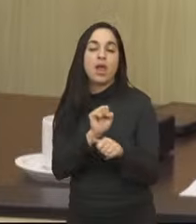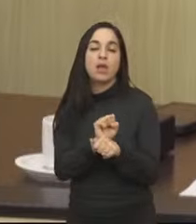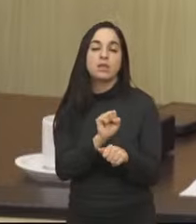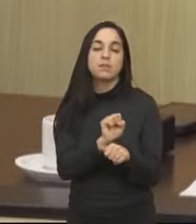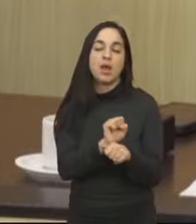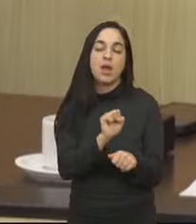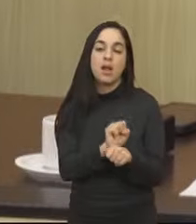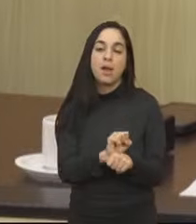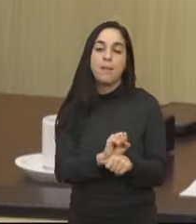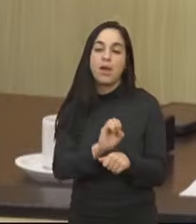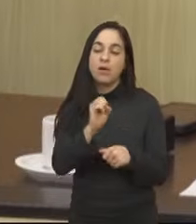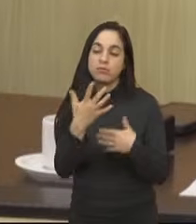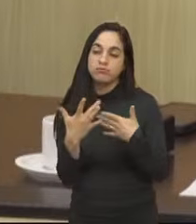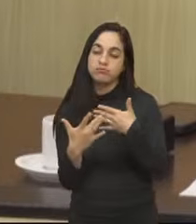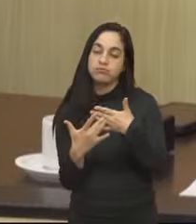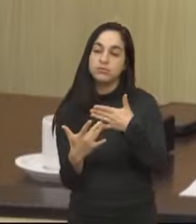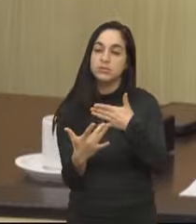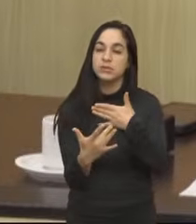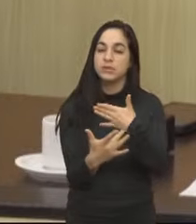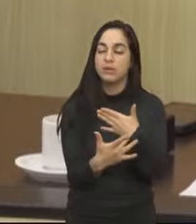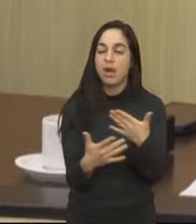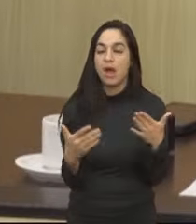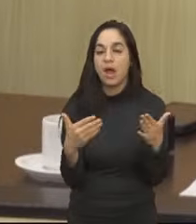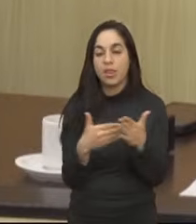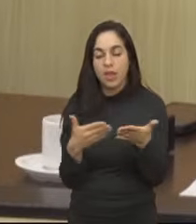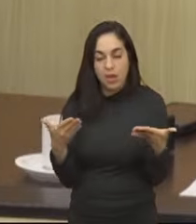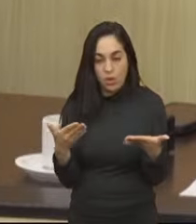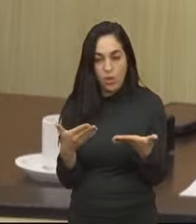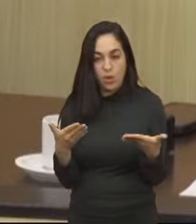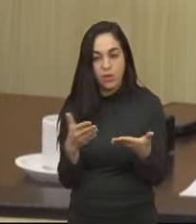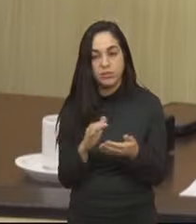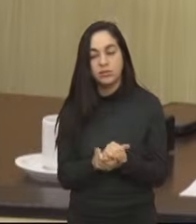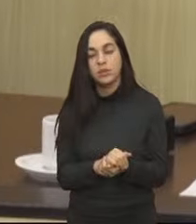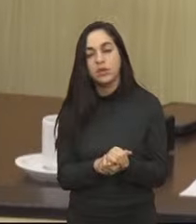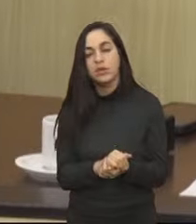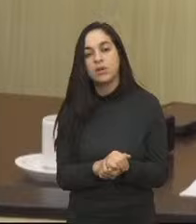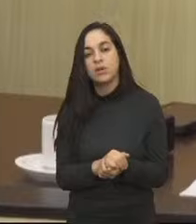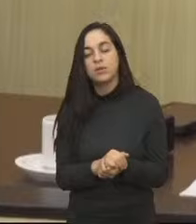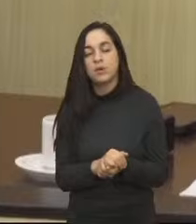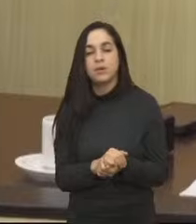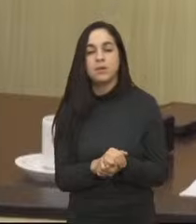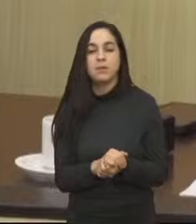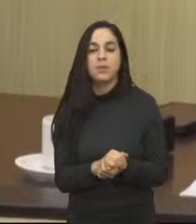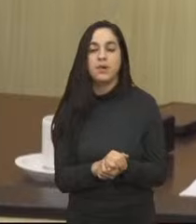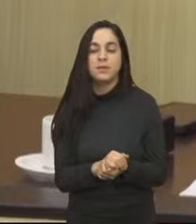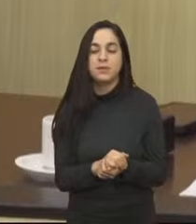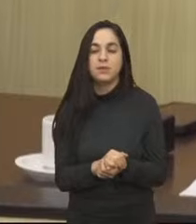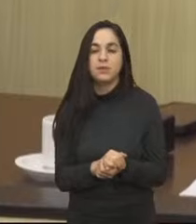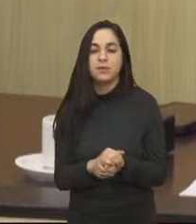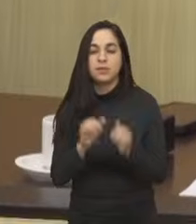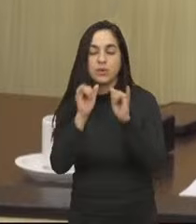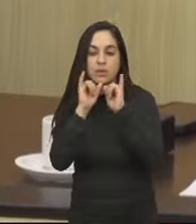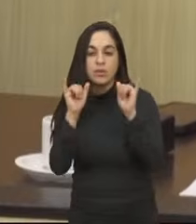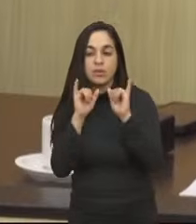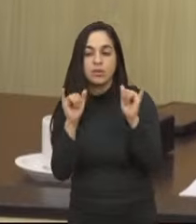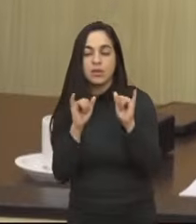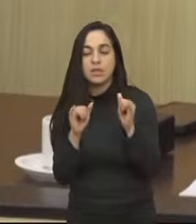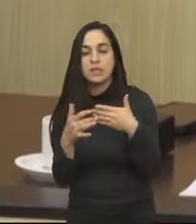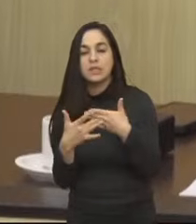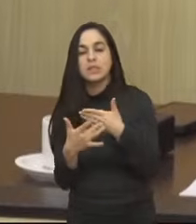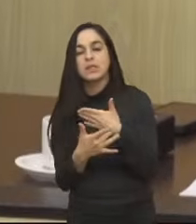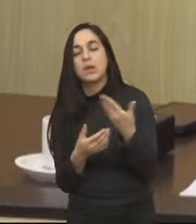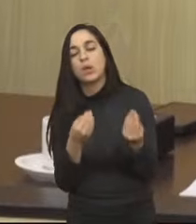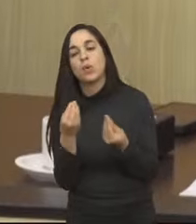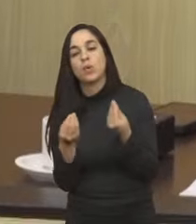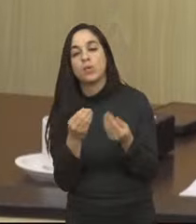para a realização de biópsias até a presente data? Informar quais são os tipos de exames represados.